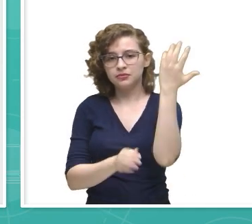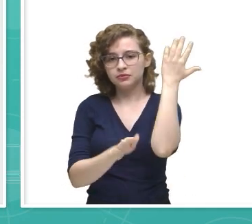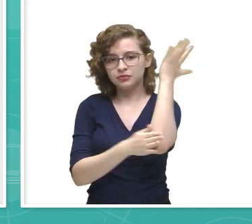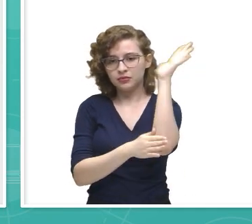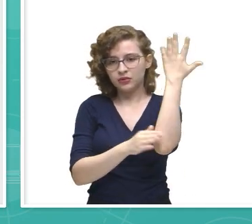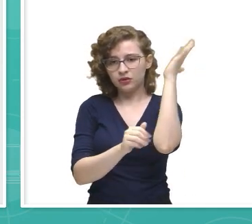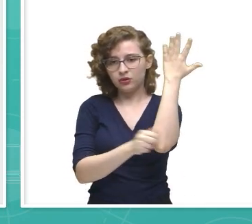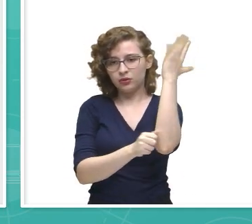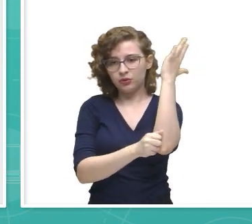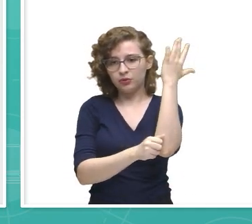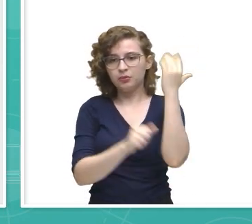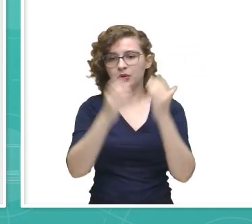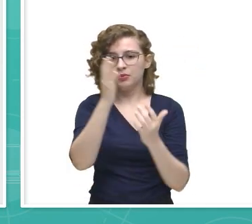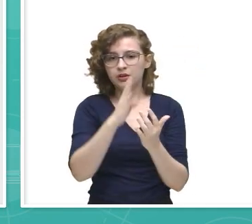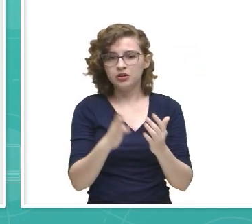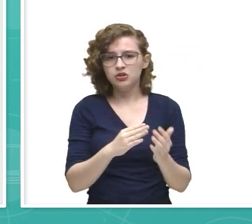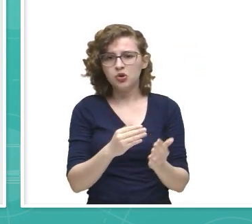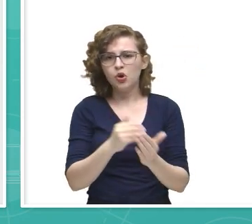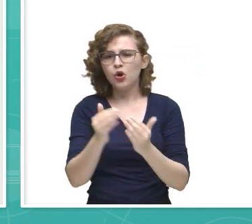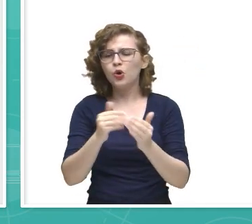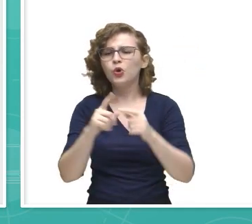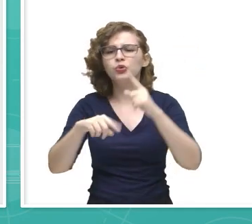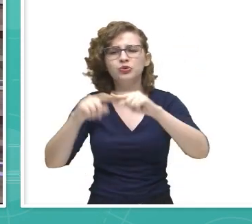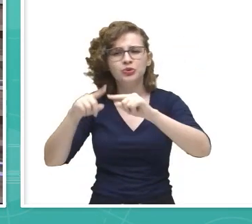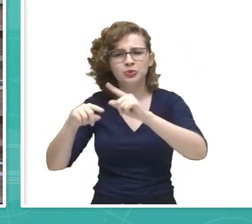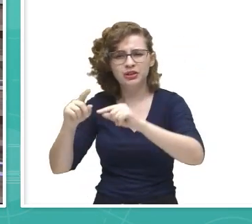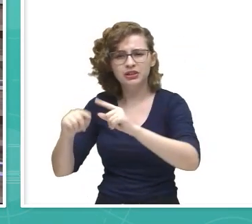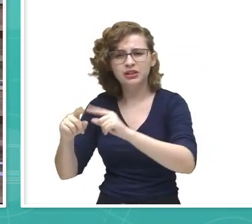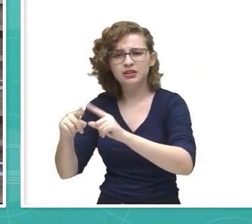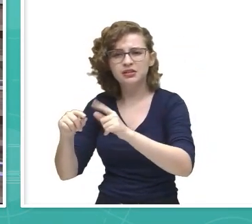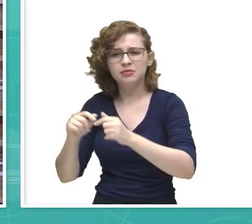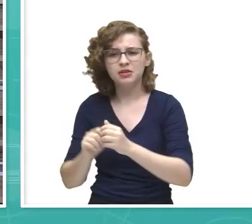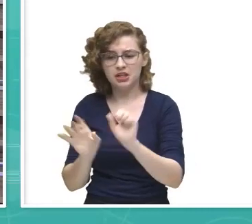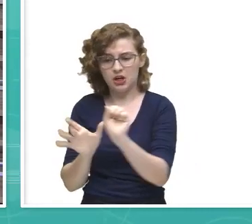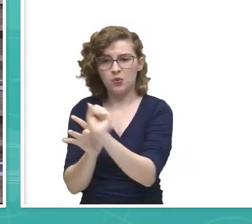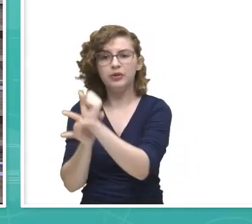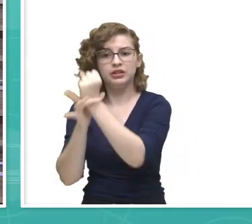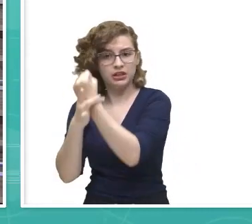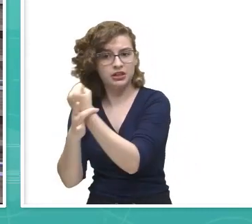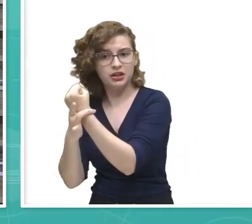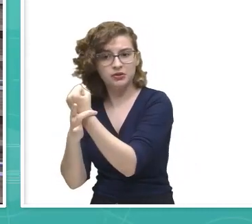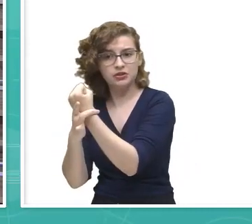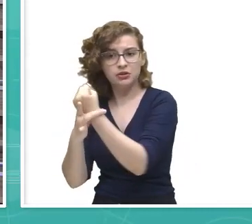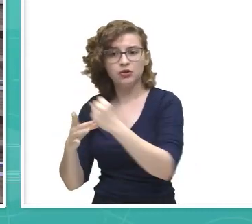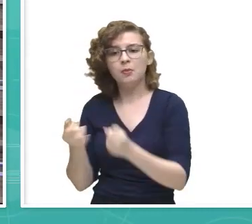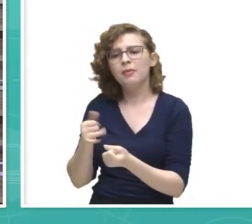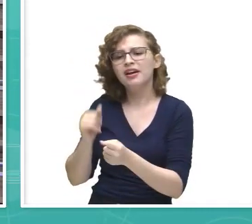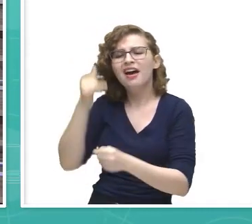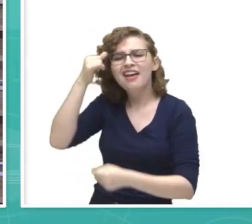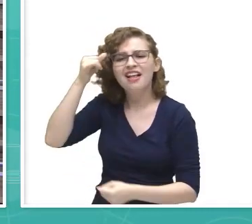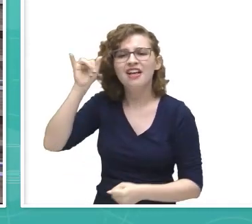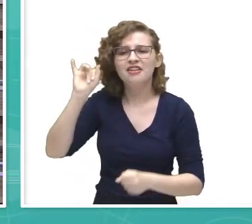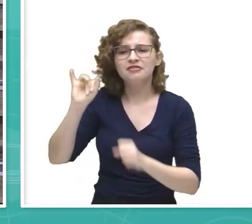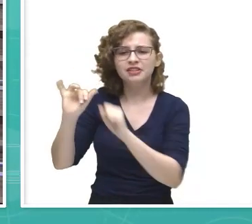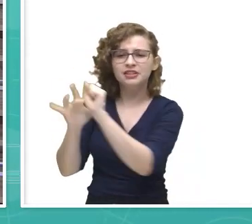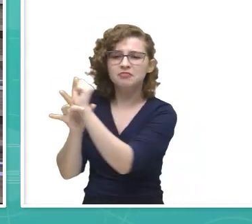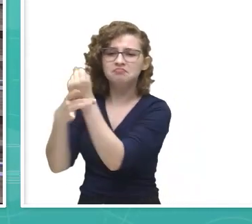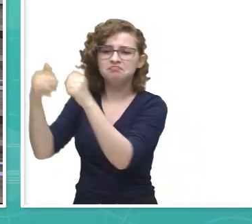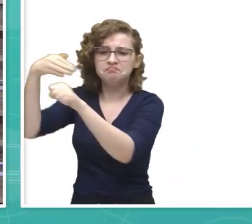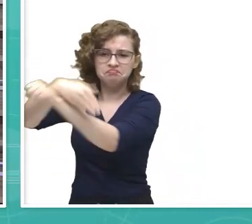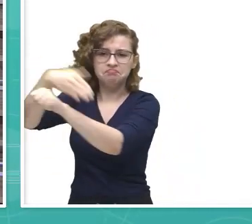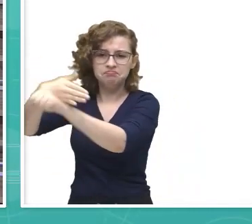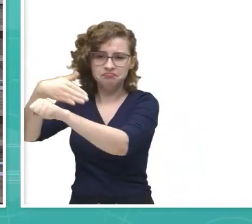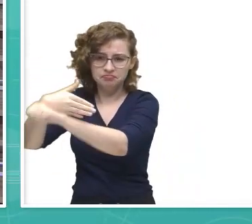mercadorias, e era fortificado justamente para evitar que houvesse invasões de estrangeiros. Ok,